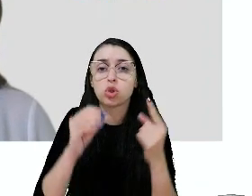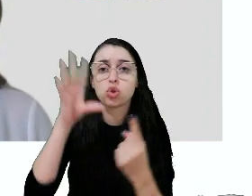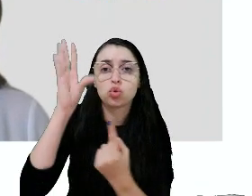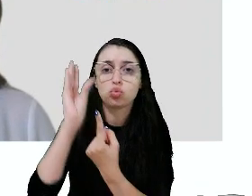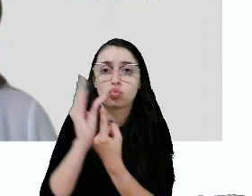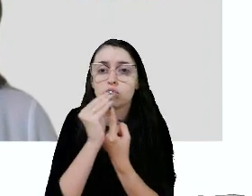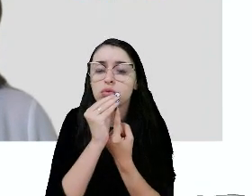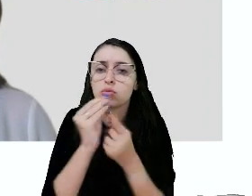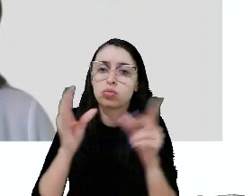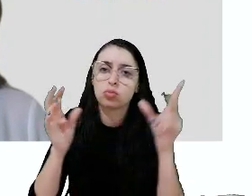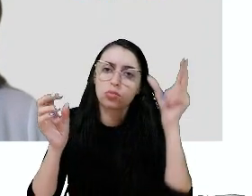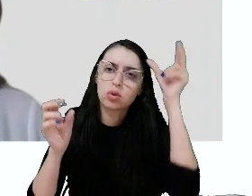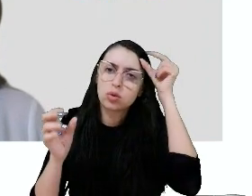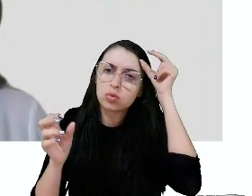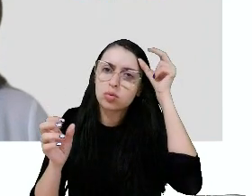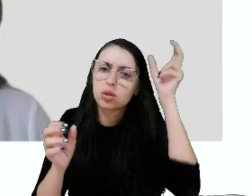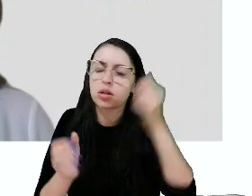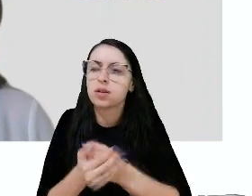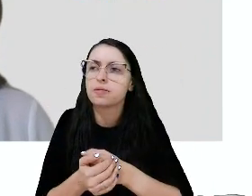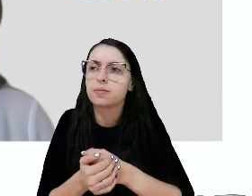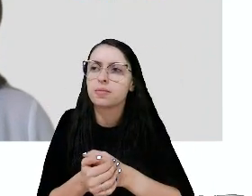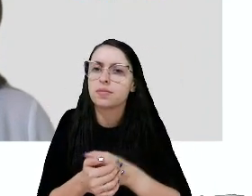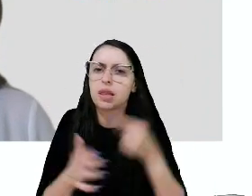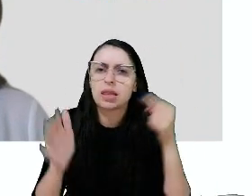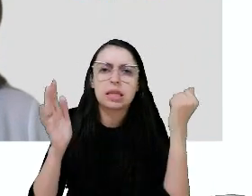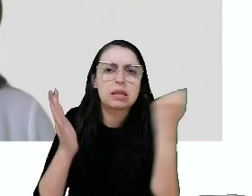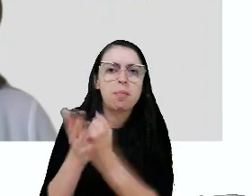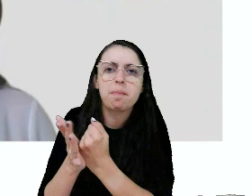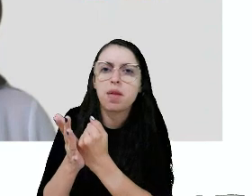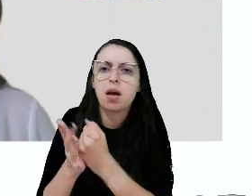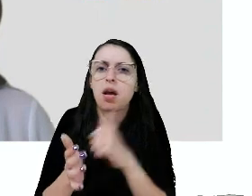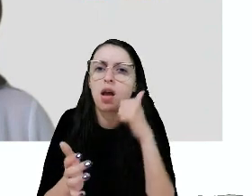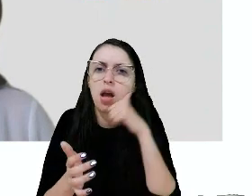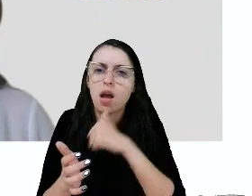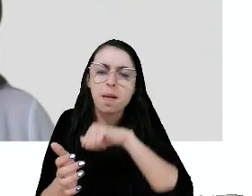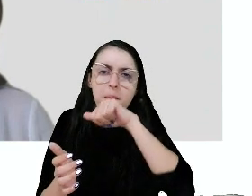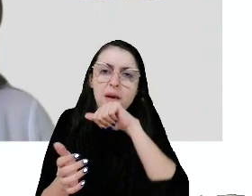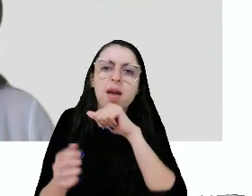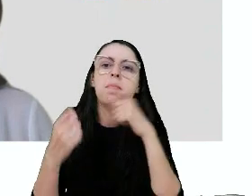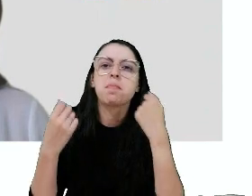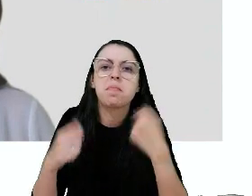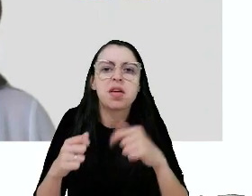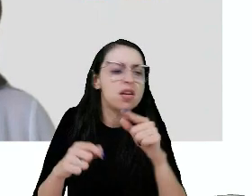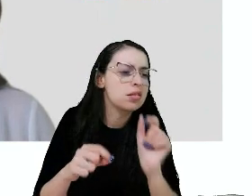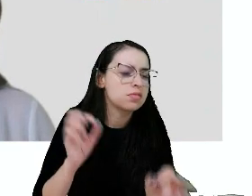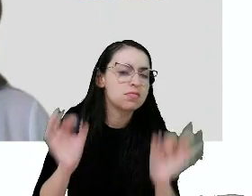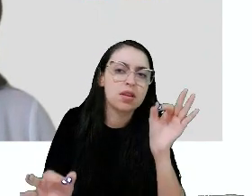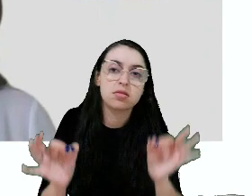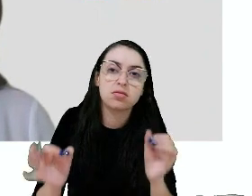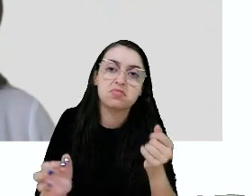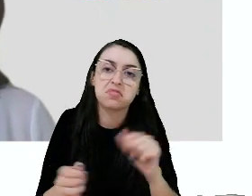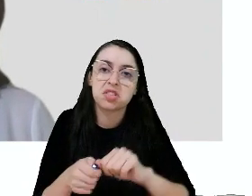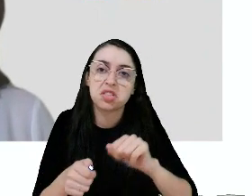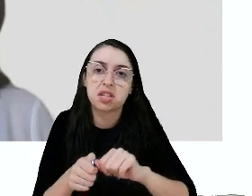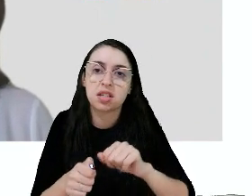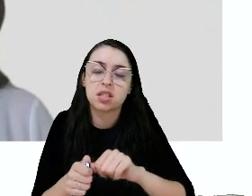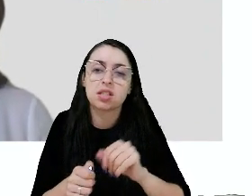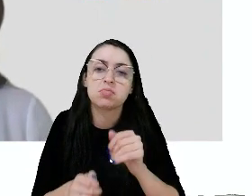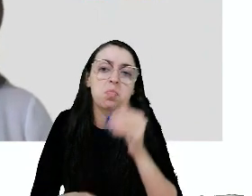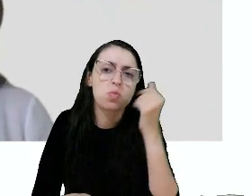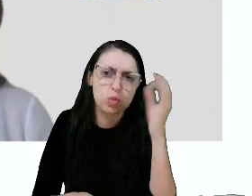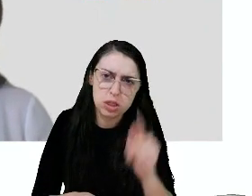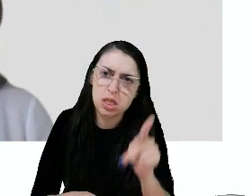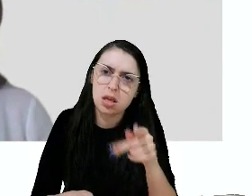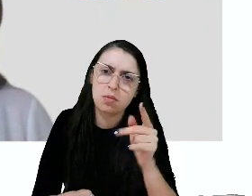é, estereotipias, não é? Nos marcam. A mãe é para isso e para aquilo, seja o